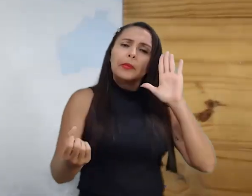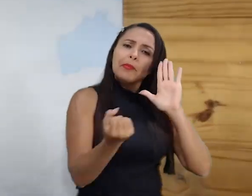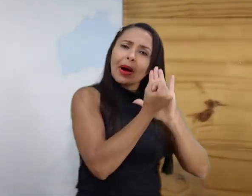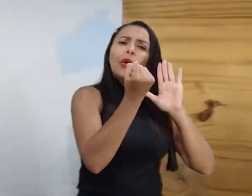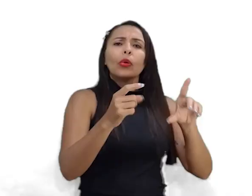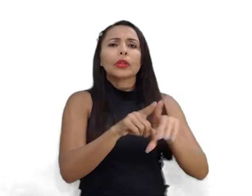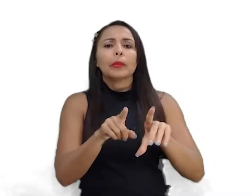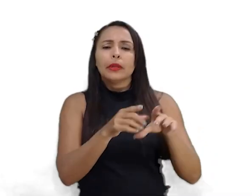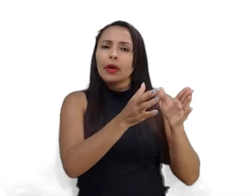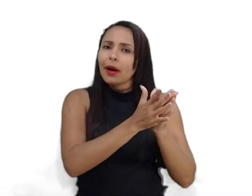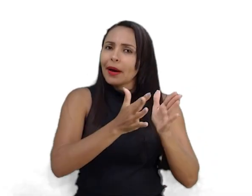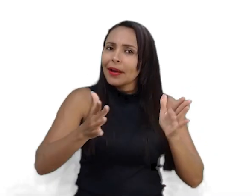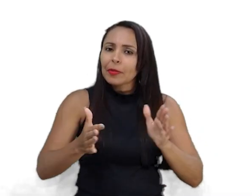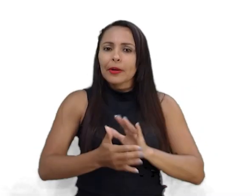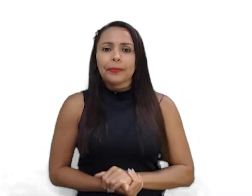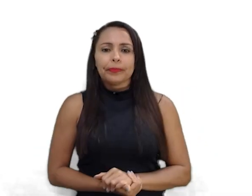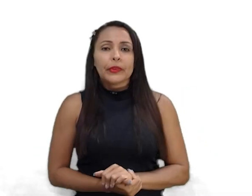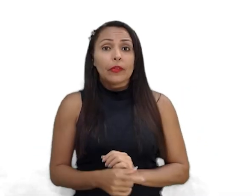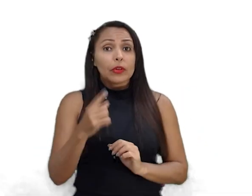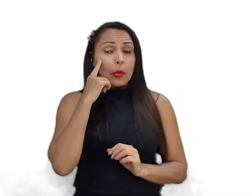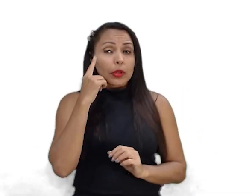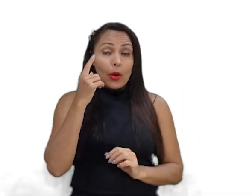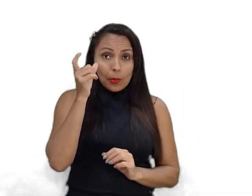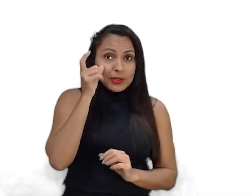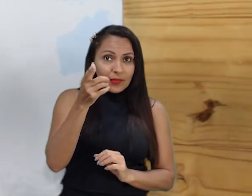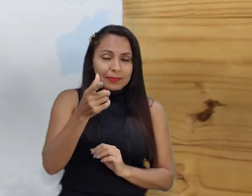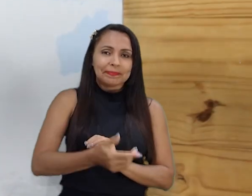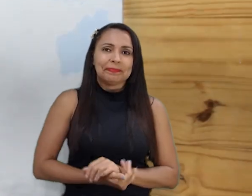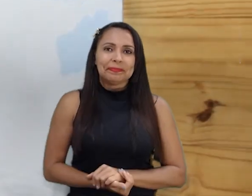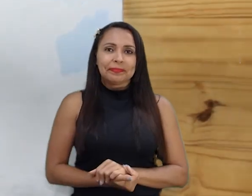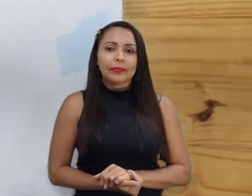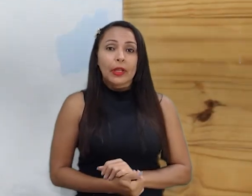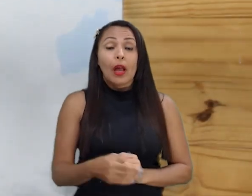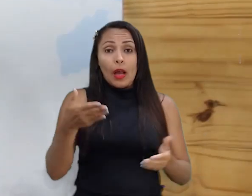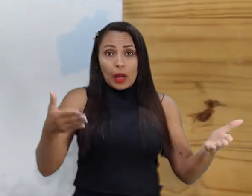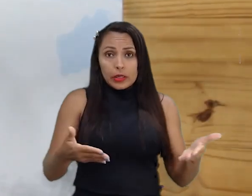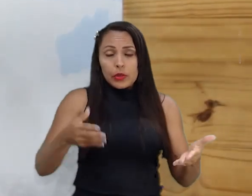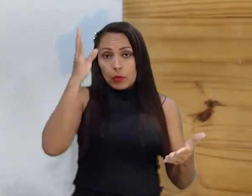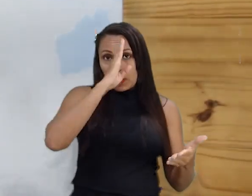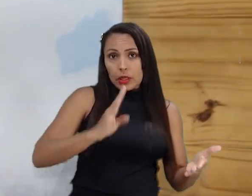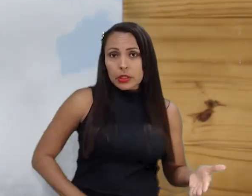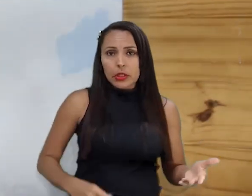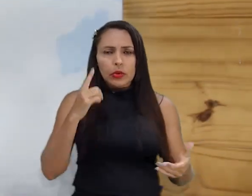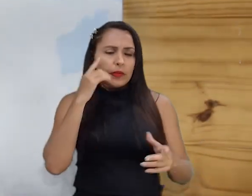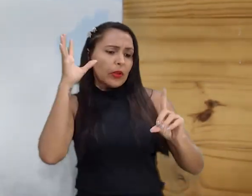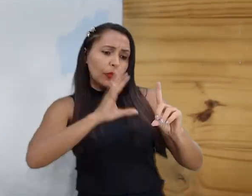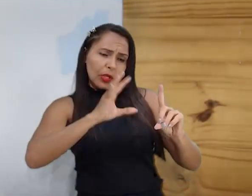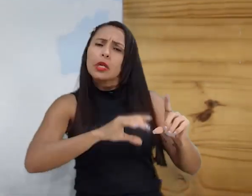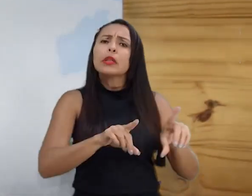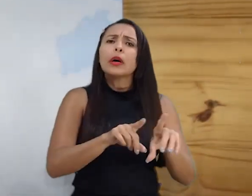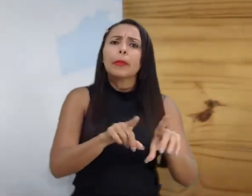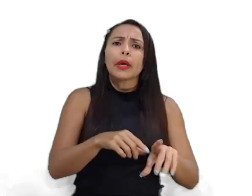design gráfico da época, como vocês podem observar nessas imagens. Aqui no Brasil, quem teve total influência do cubismo